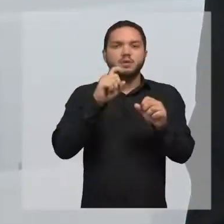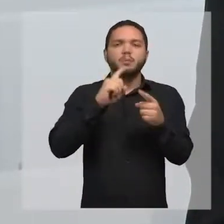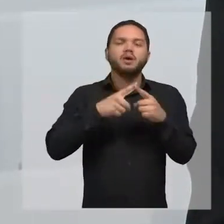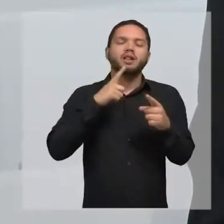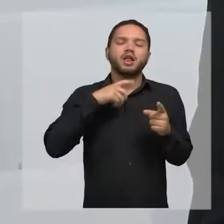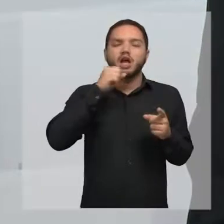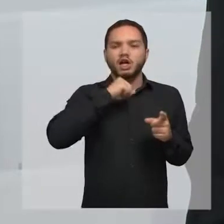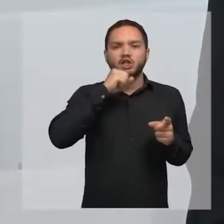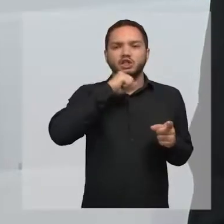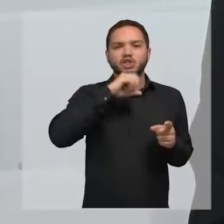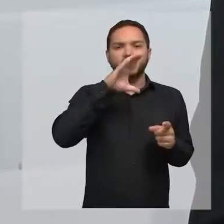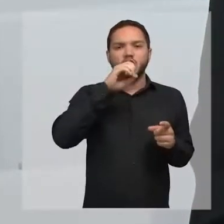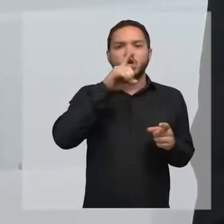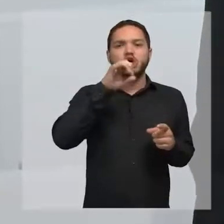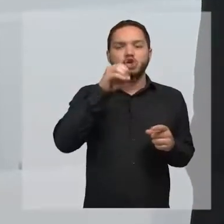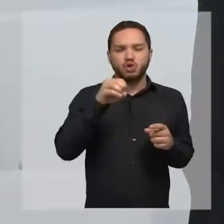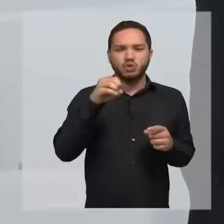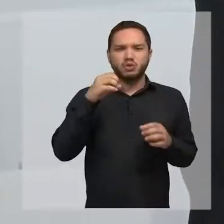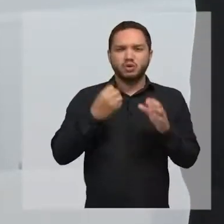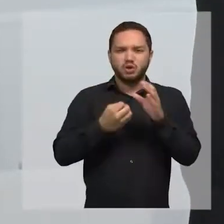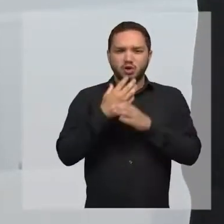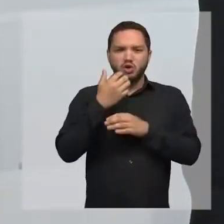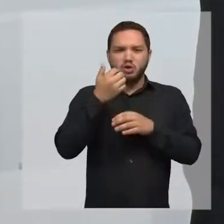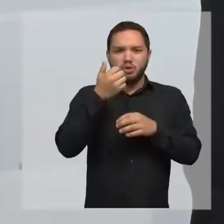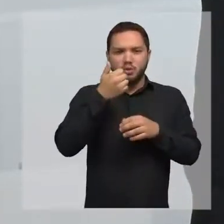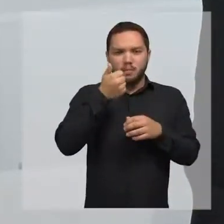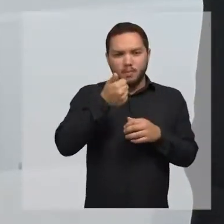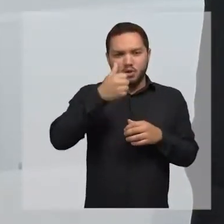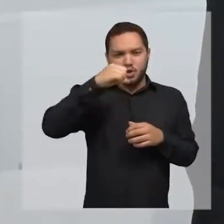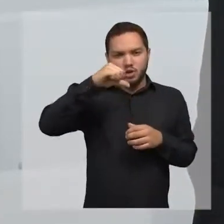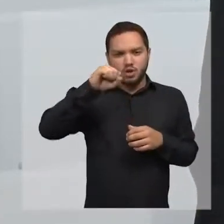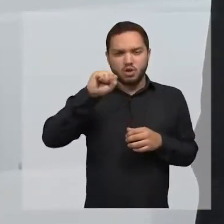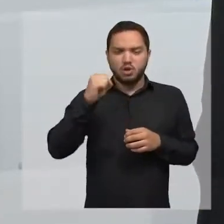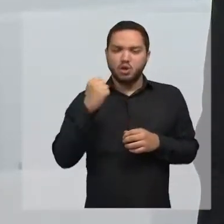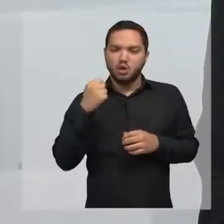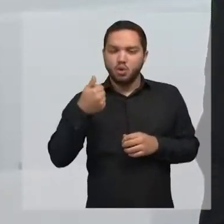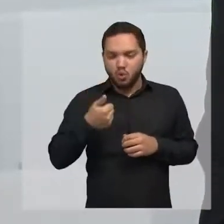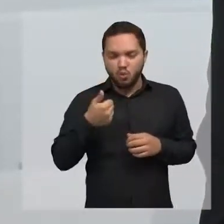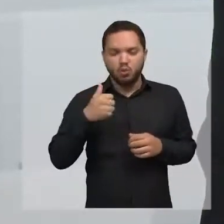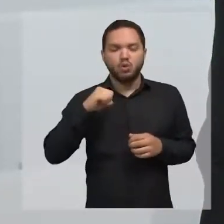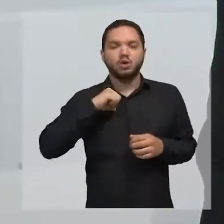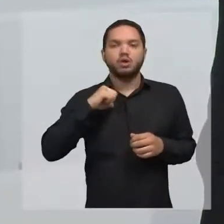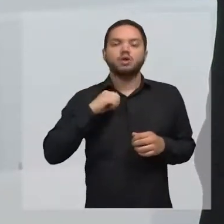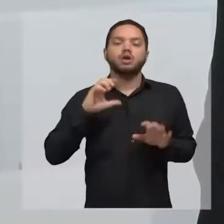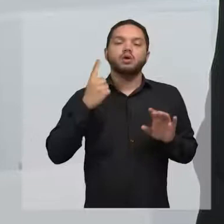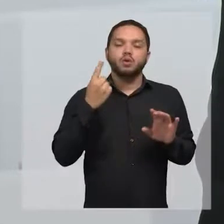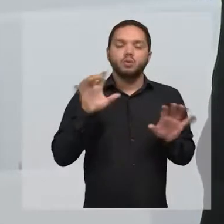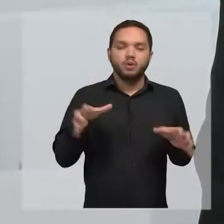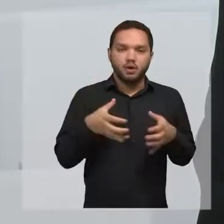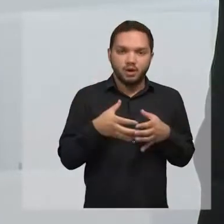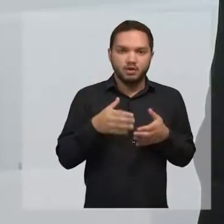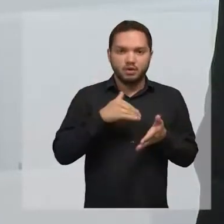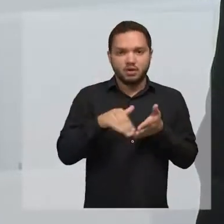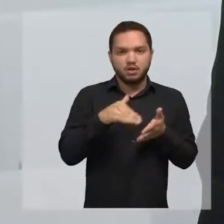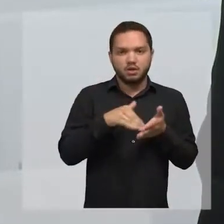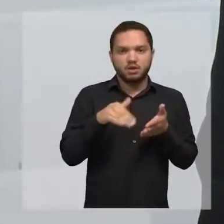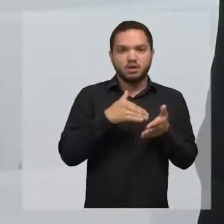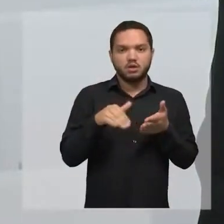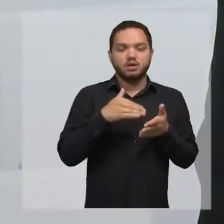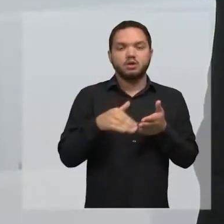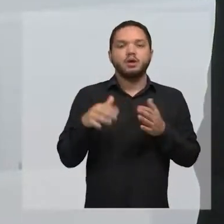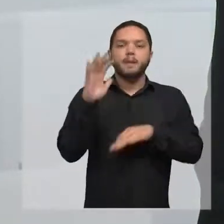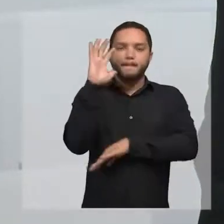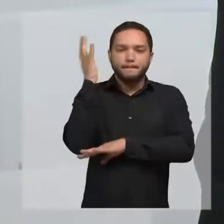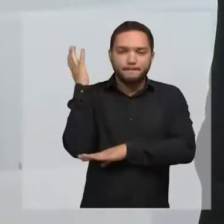anos. Propõe a atualização do antigo Código de Obras e Posturas de 1981. Uma equipe multidisciplinar